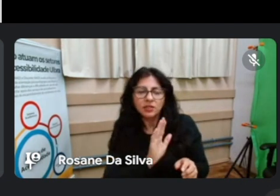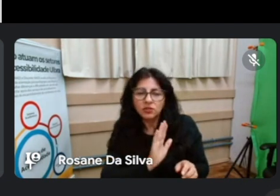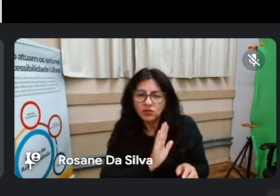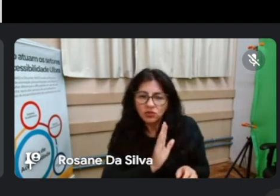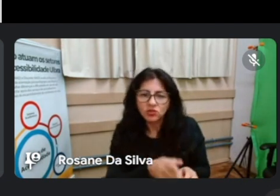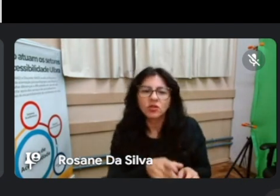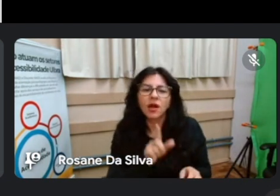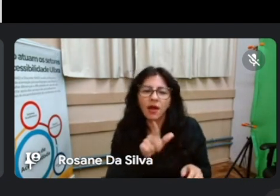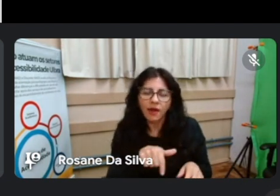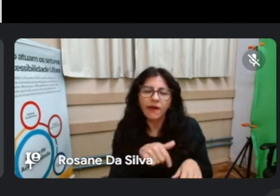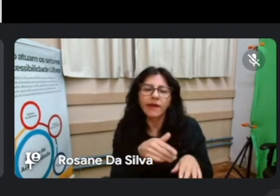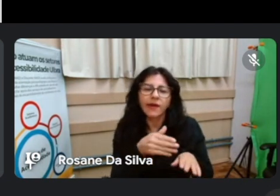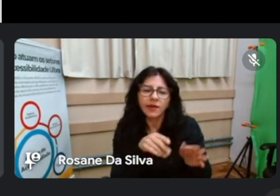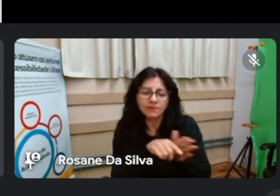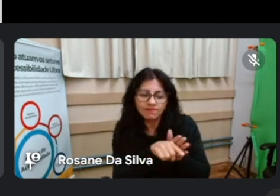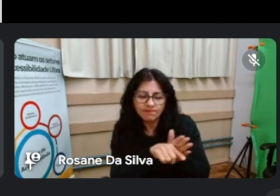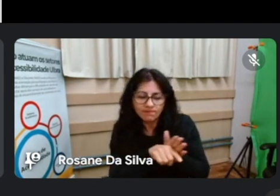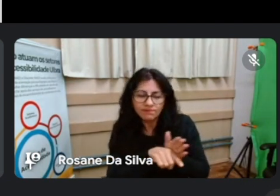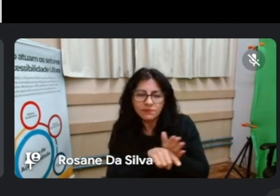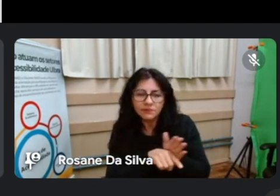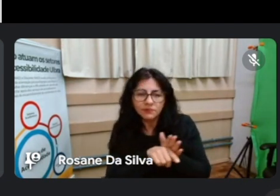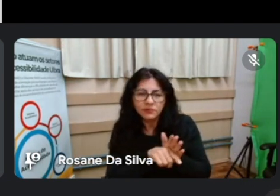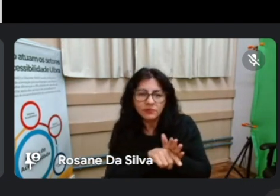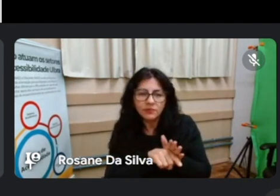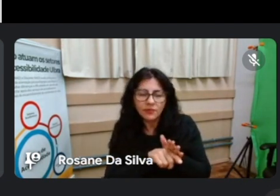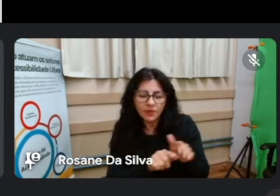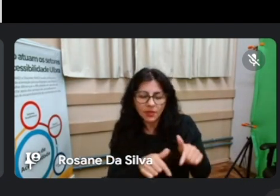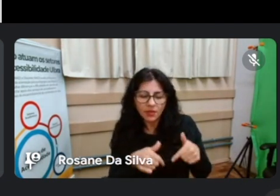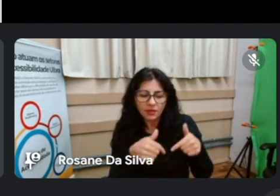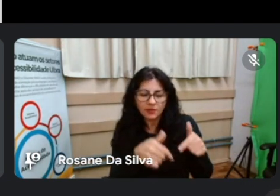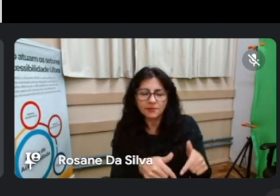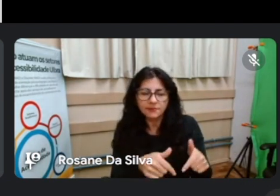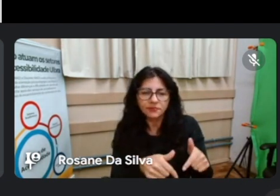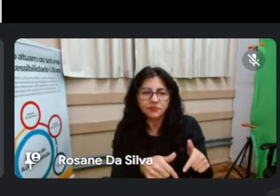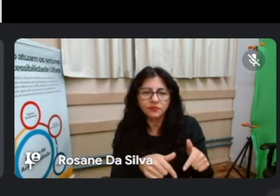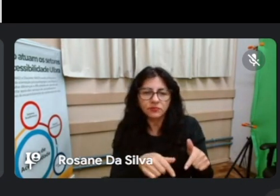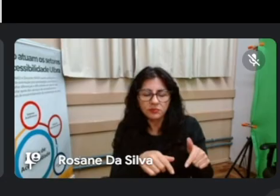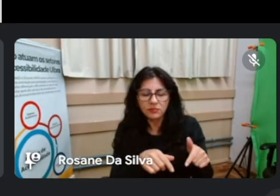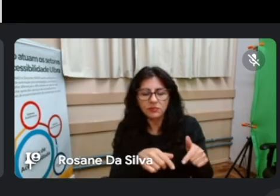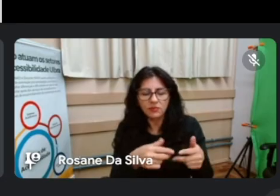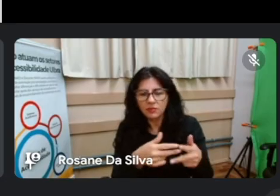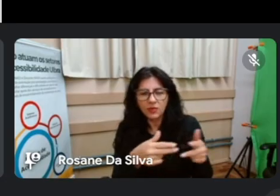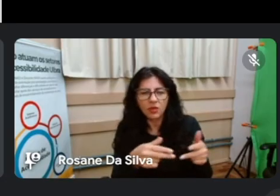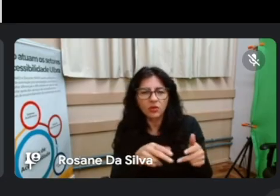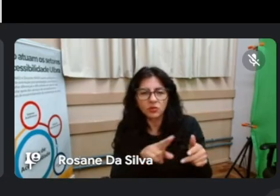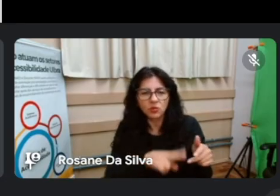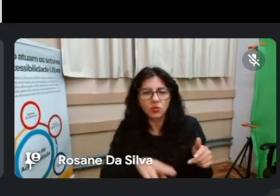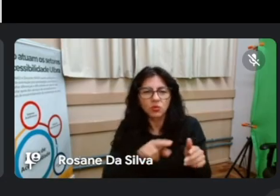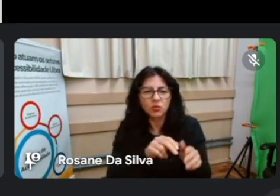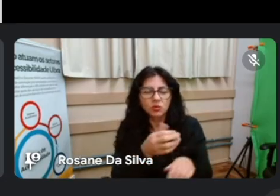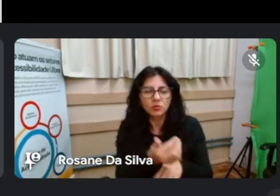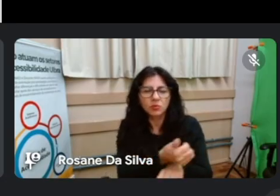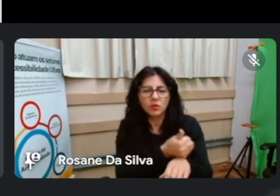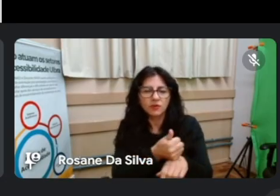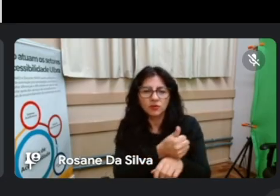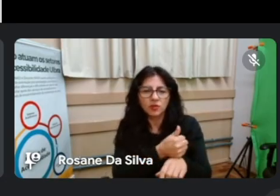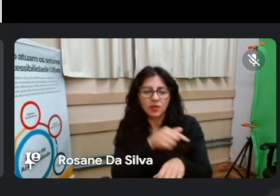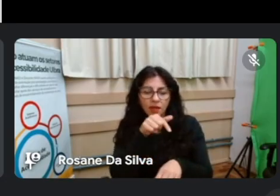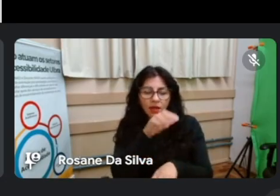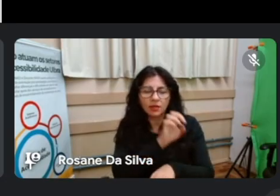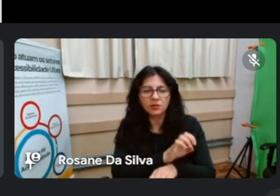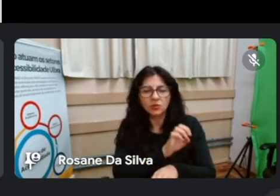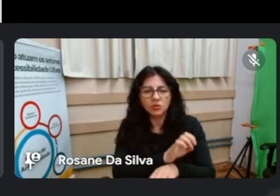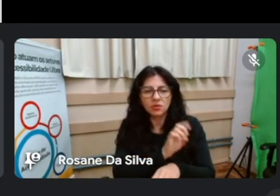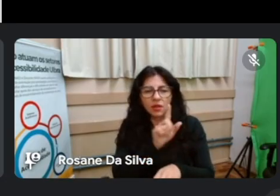pesquisas a atuação e a formação dos músicos profissionais eh no estado né é um